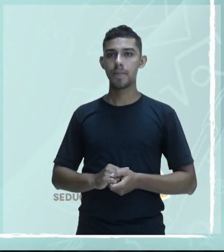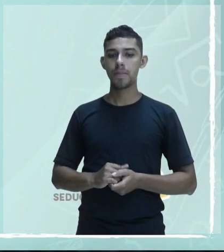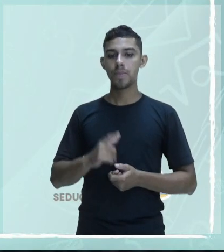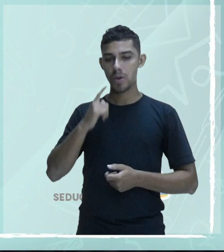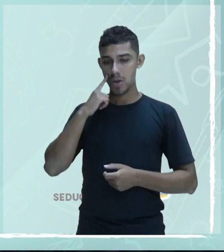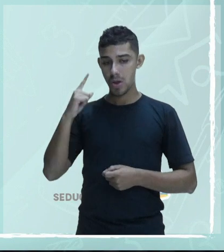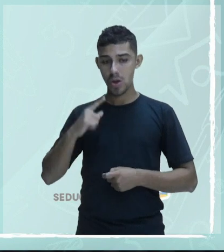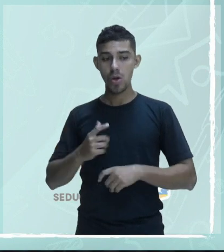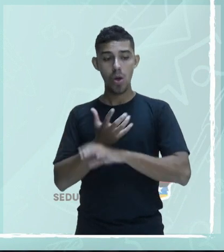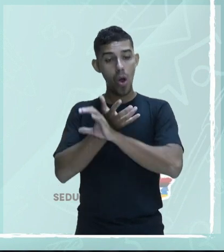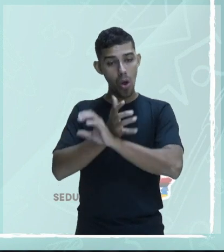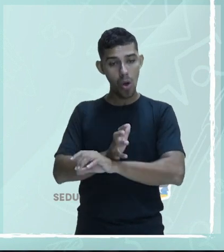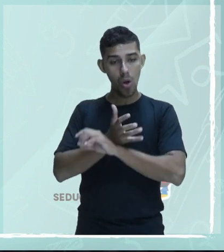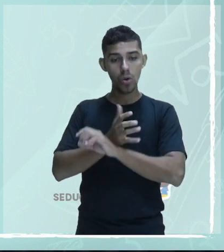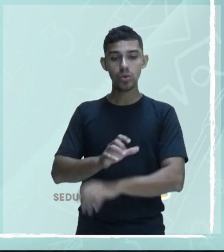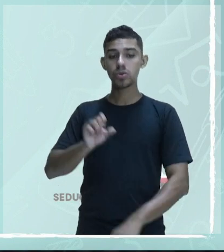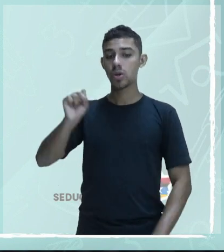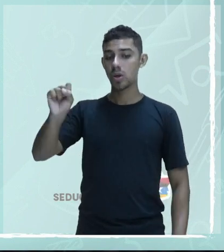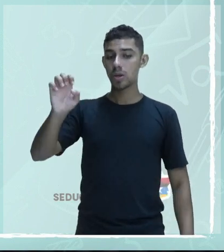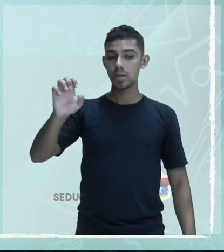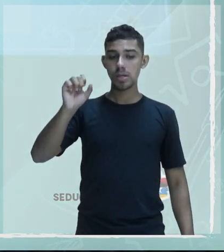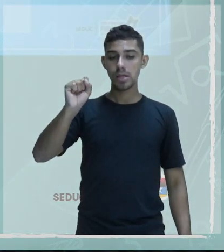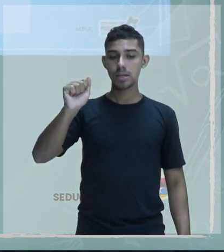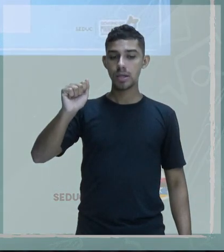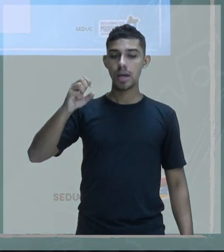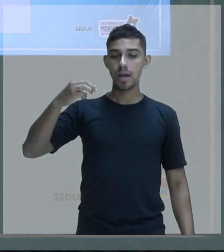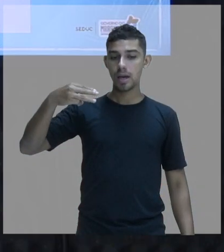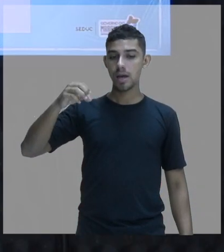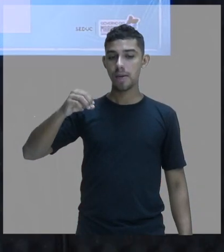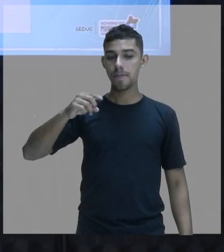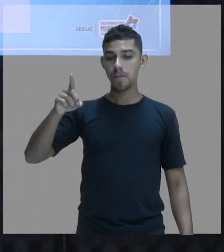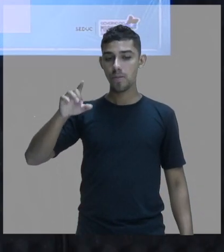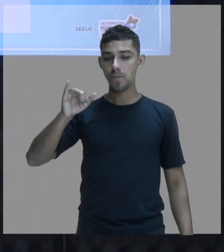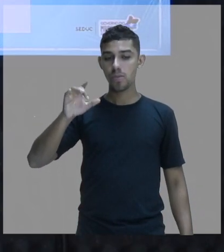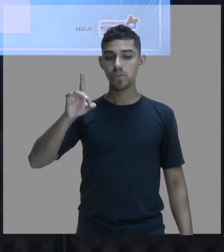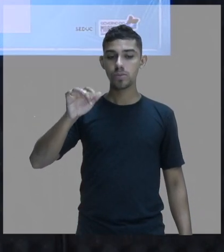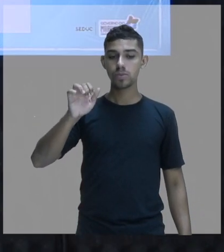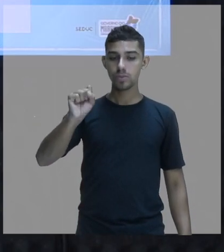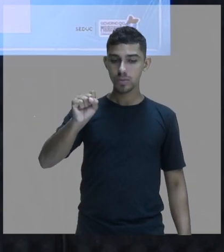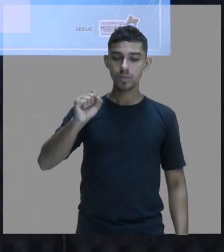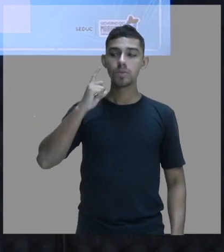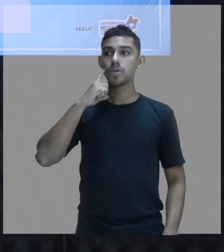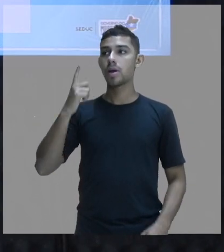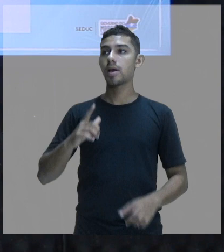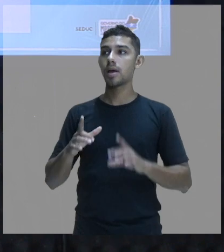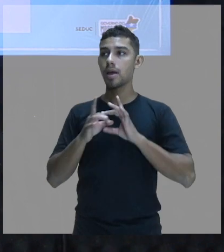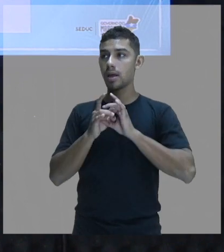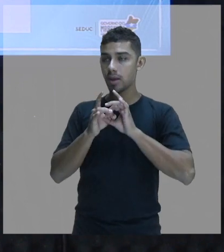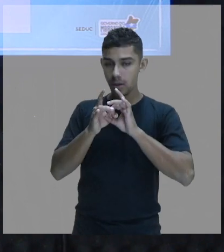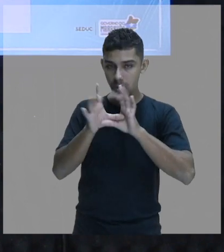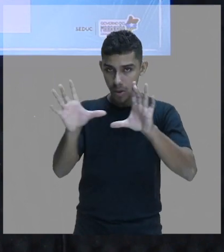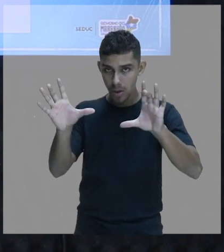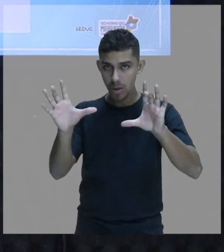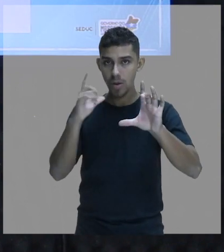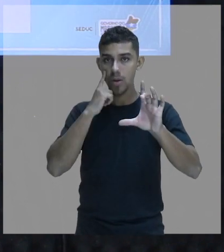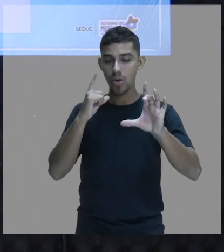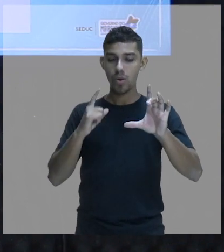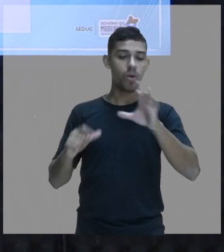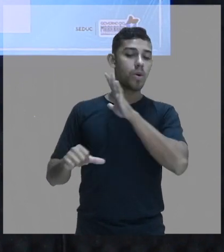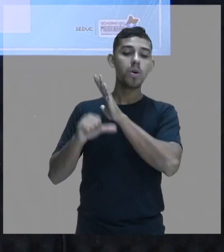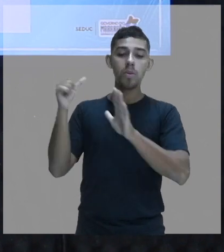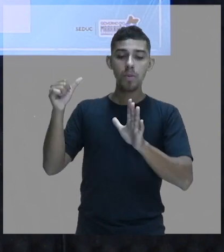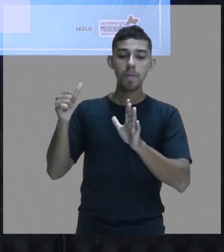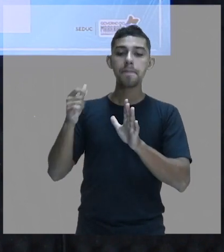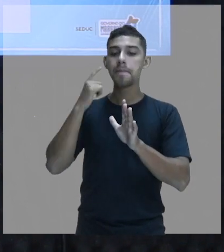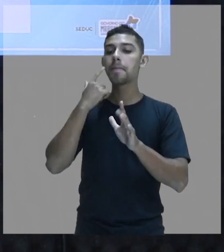Ossos sesamoides são pequenos ossos achados dentro dos tendões. Percebam que ele fica meio que solto aqui, ó. Tá aqui a patela, que é o maior osso